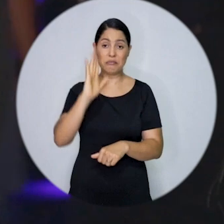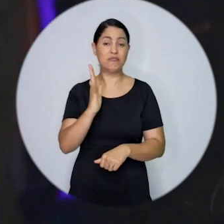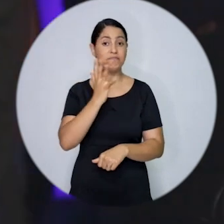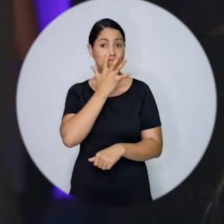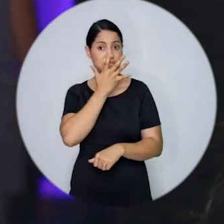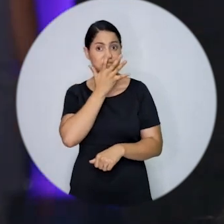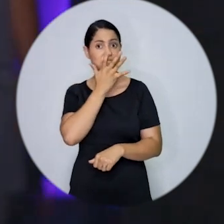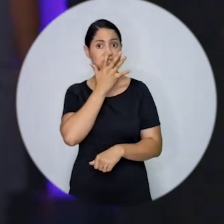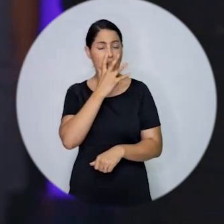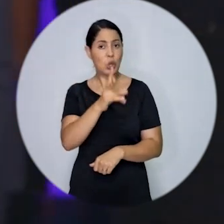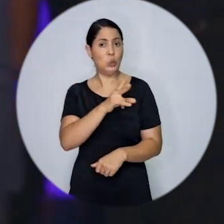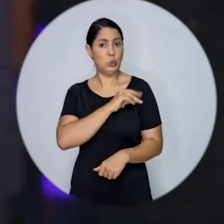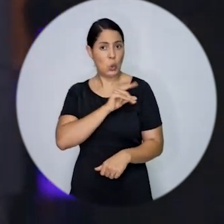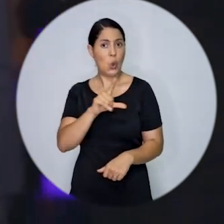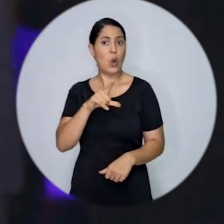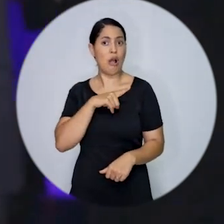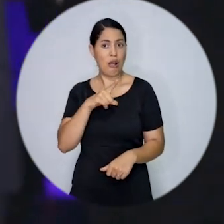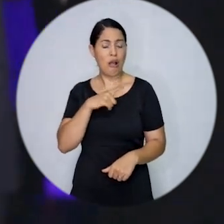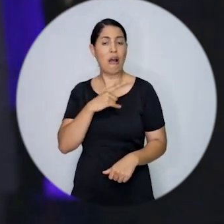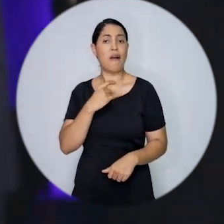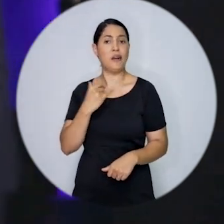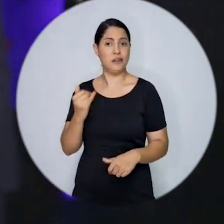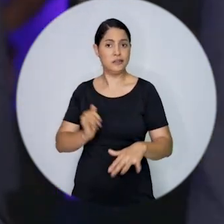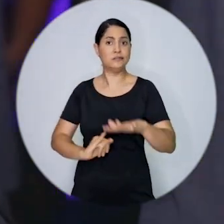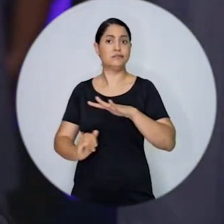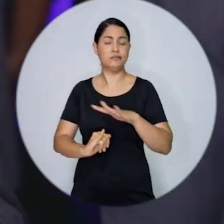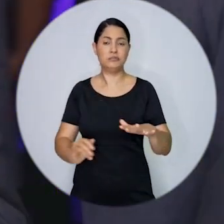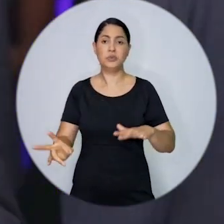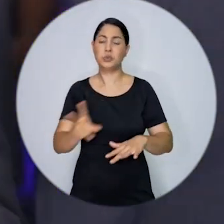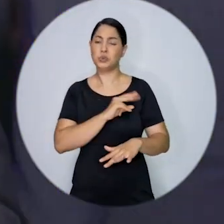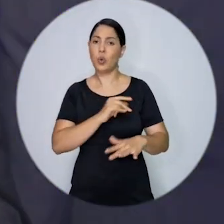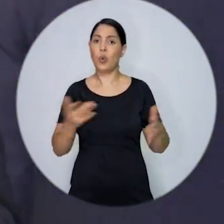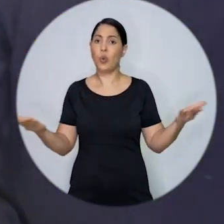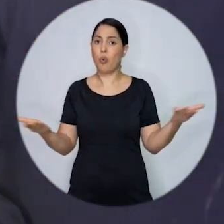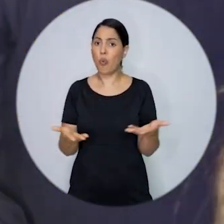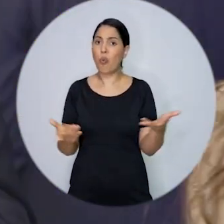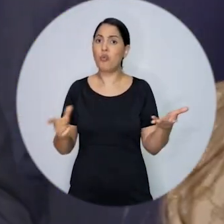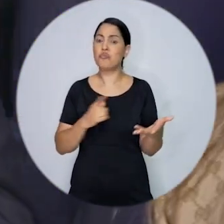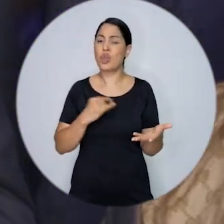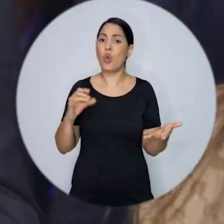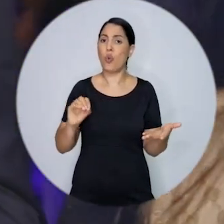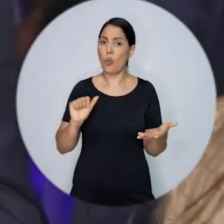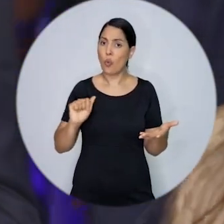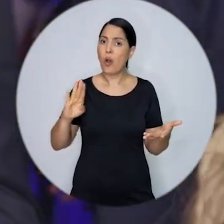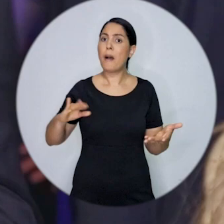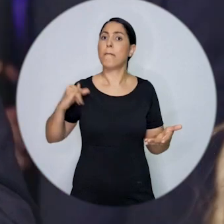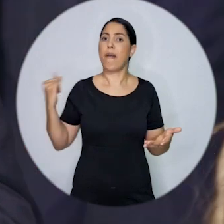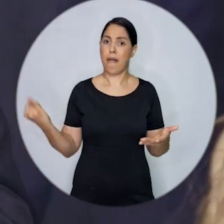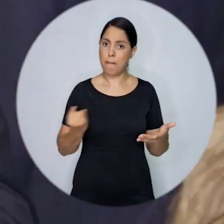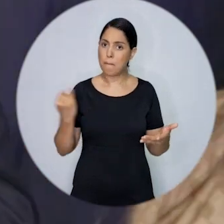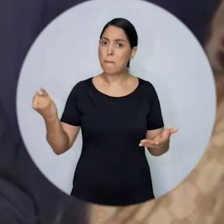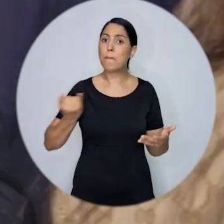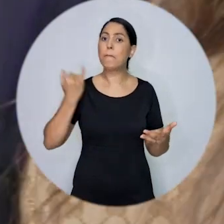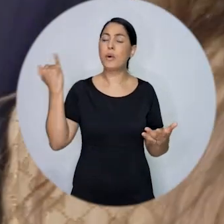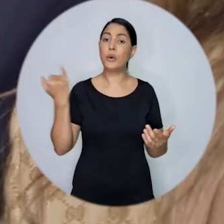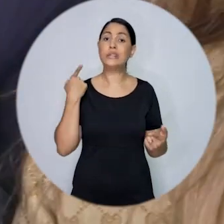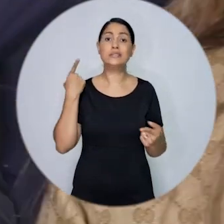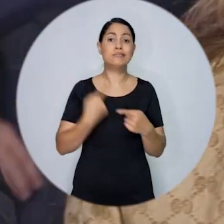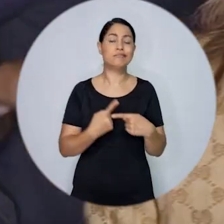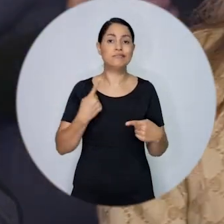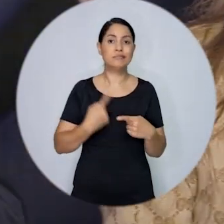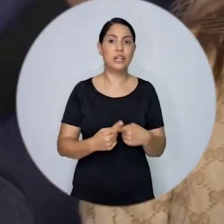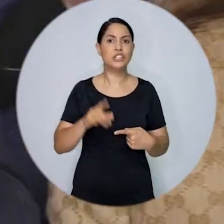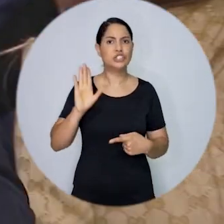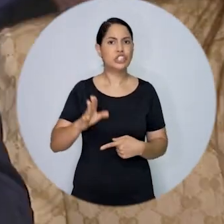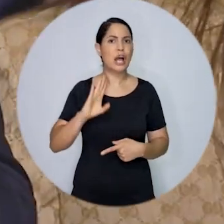Brasil, recuperando o protagonismo nas grandes discussões nacionais. E um evento desse tamanho reforça isso, a importância da OAB. Minas Gerais